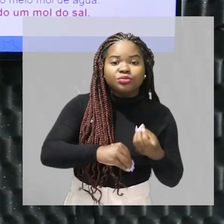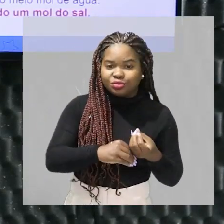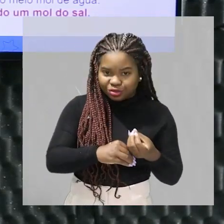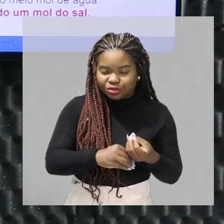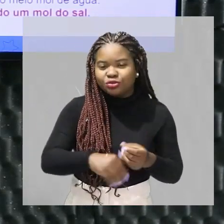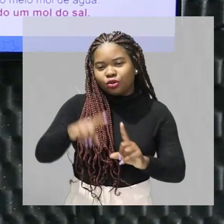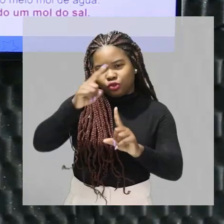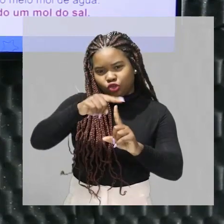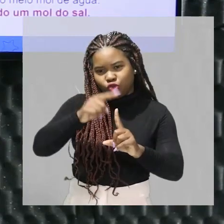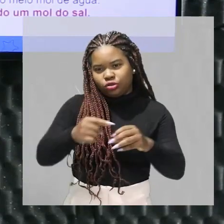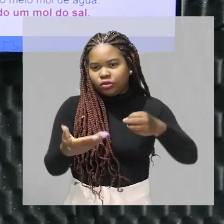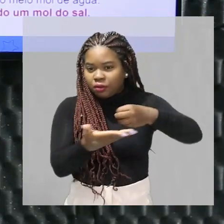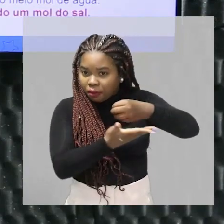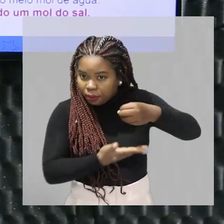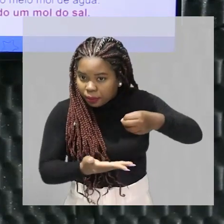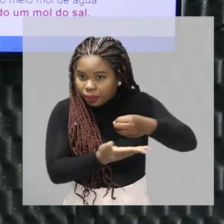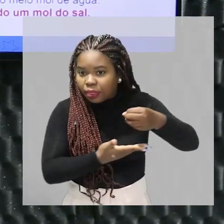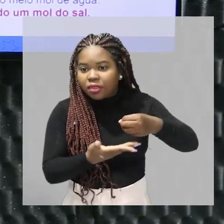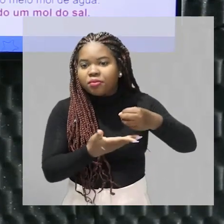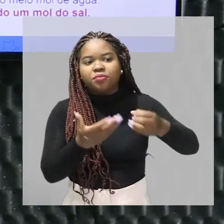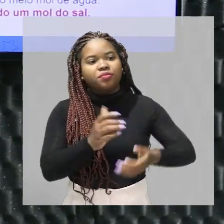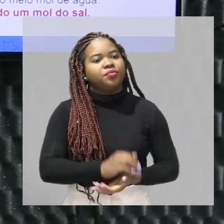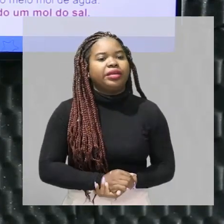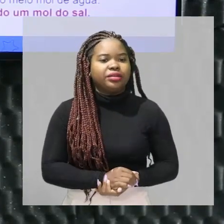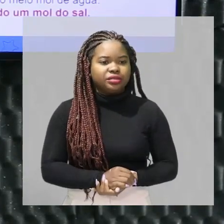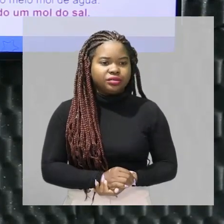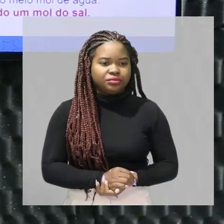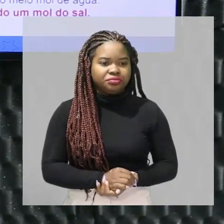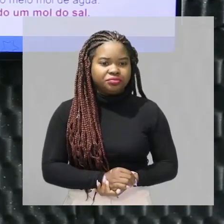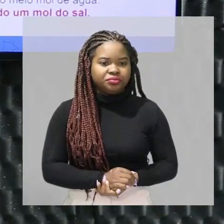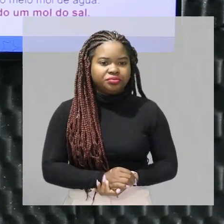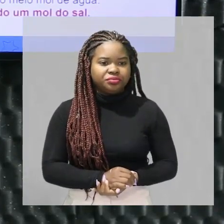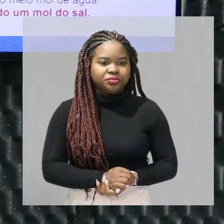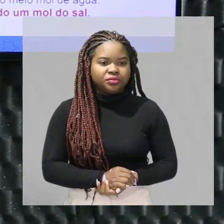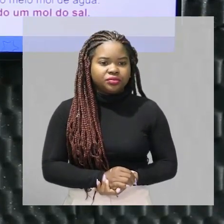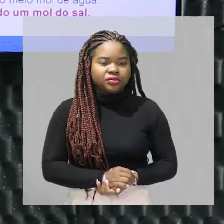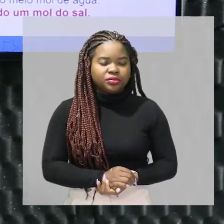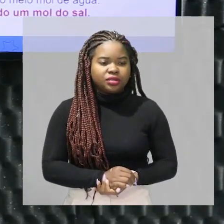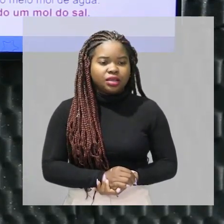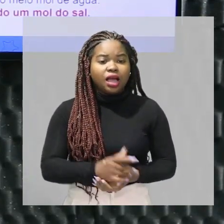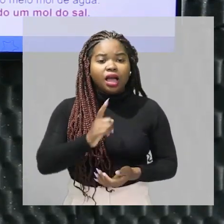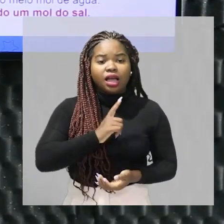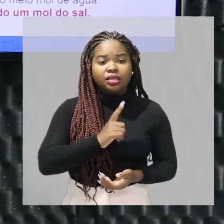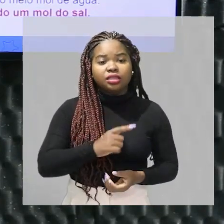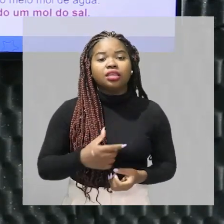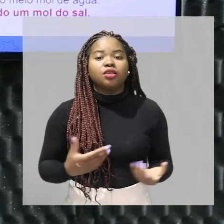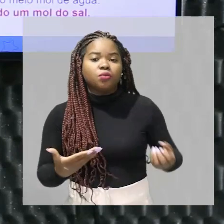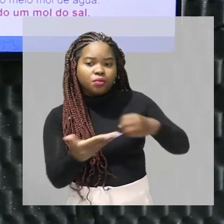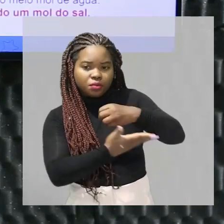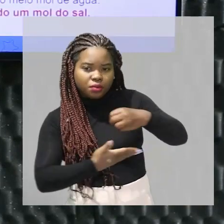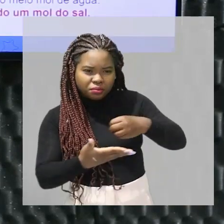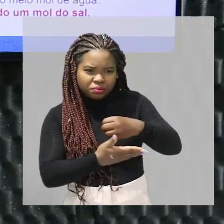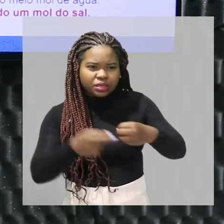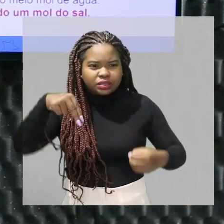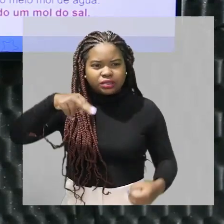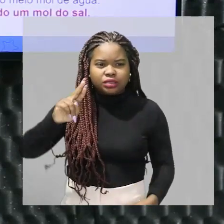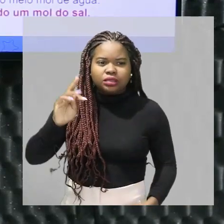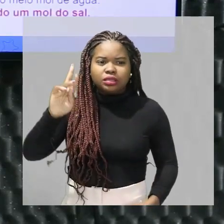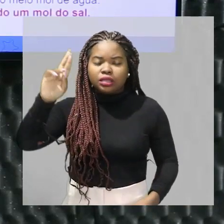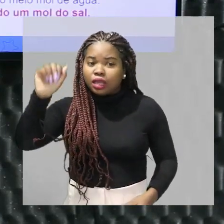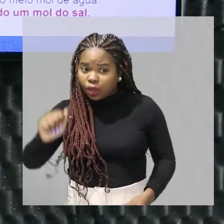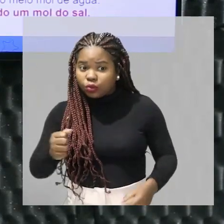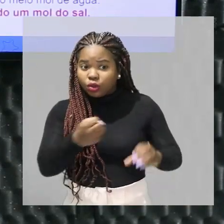neutralizará o caráter básico da solução e vice-versa. Uma base neutralizará o